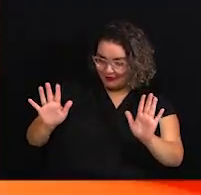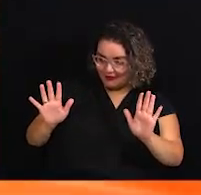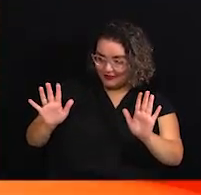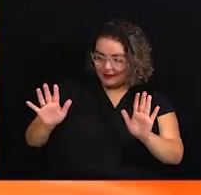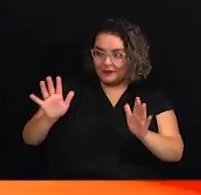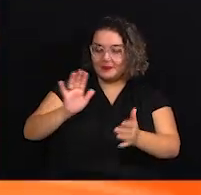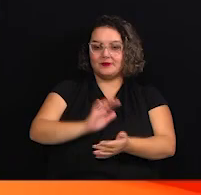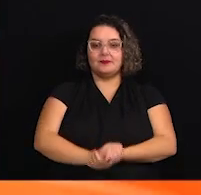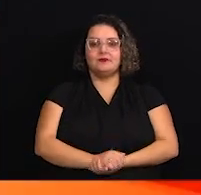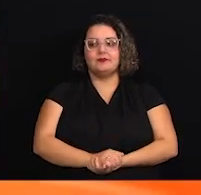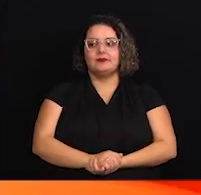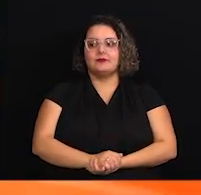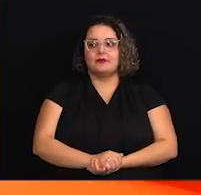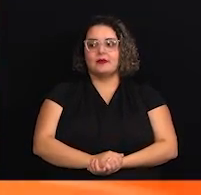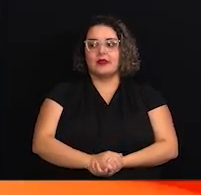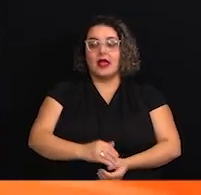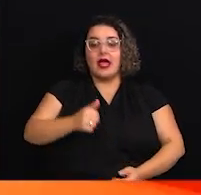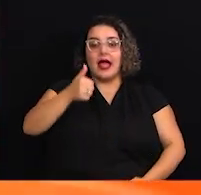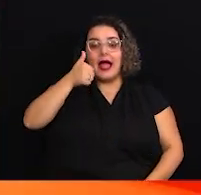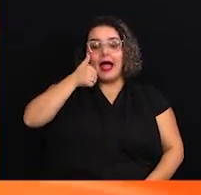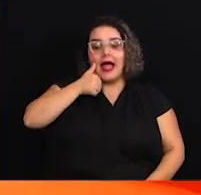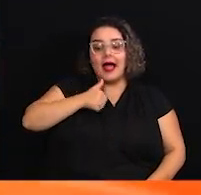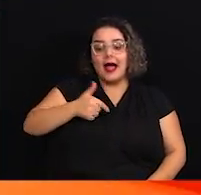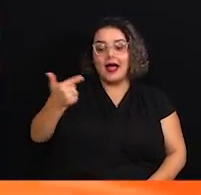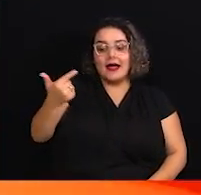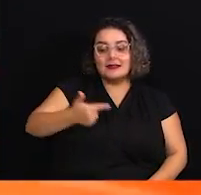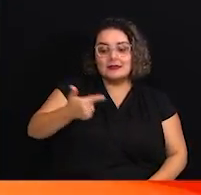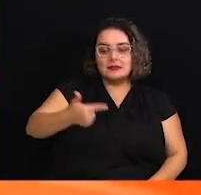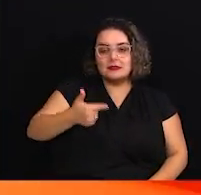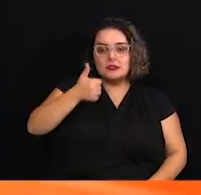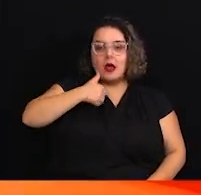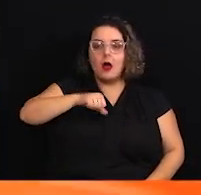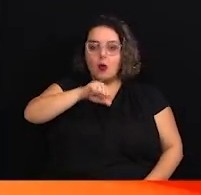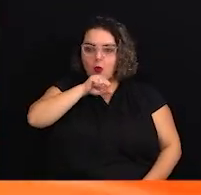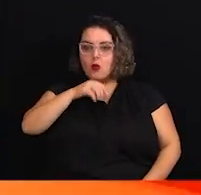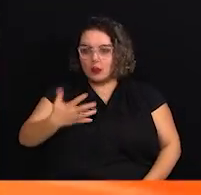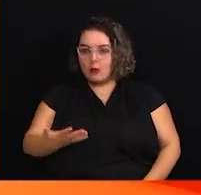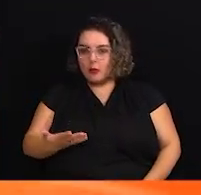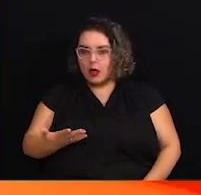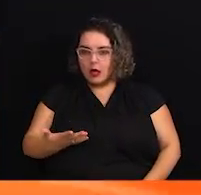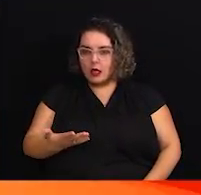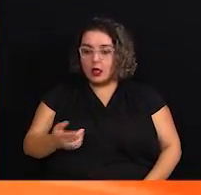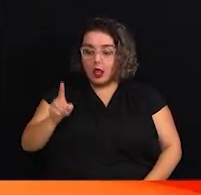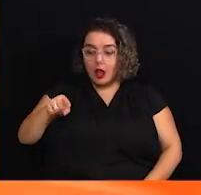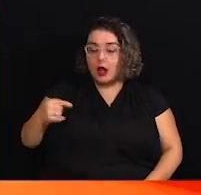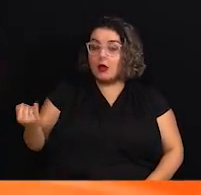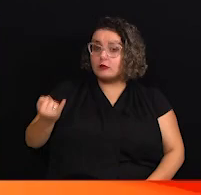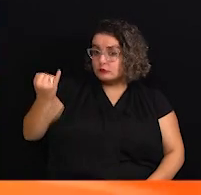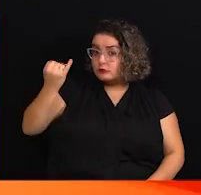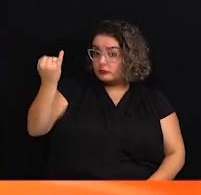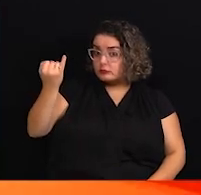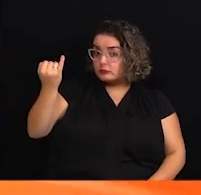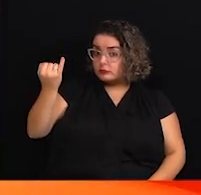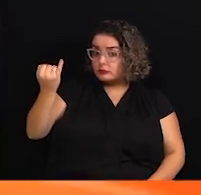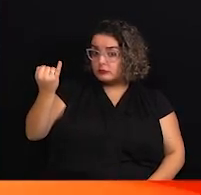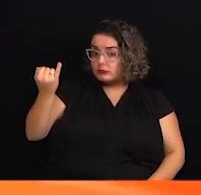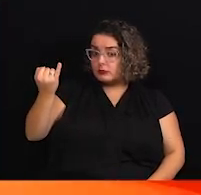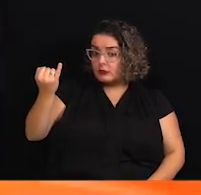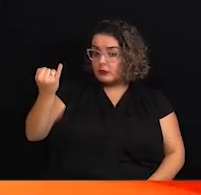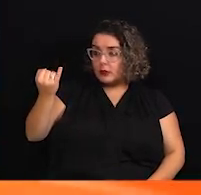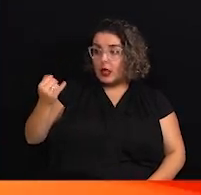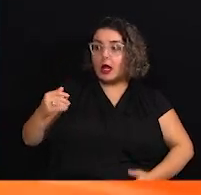da madrasta, no caso real, ela é muito importante. Na minha, praticamente, ela existe, mas não tem uma